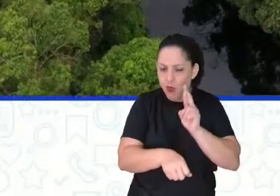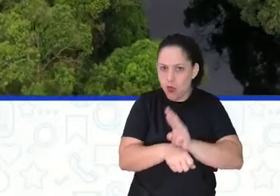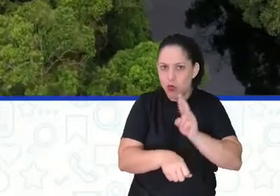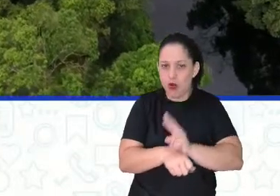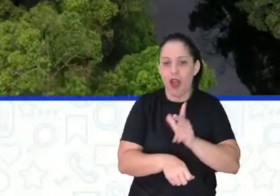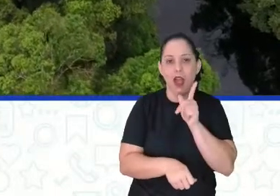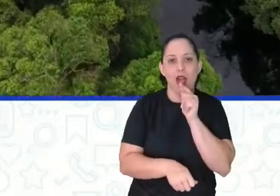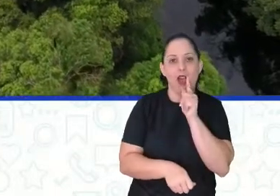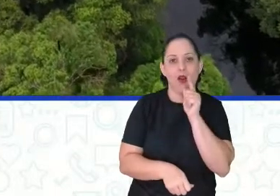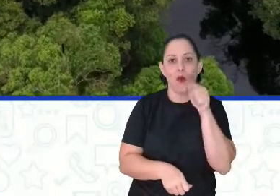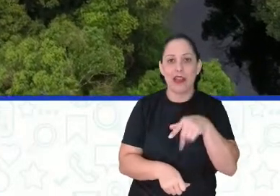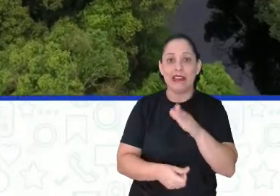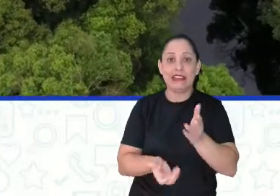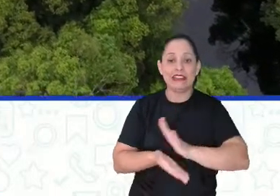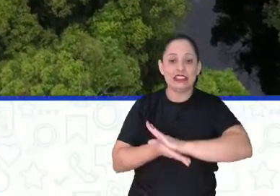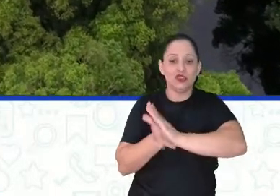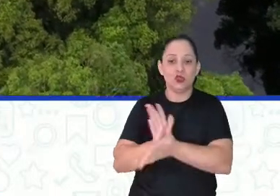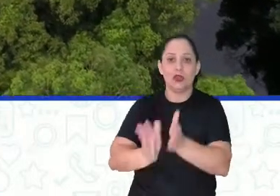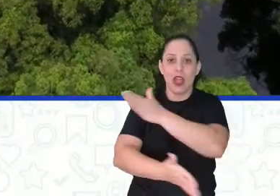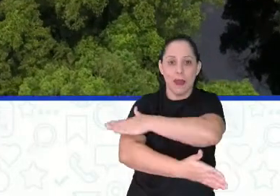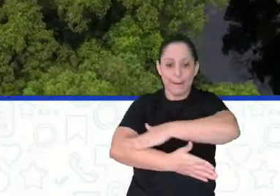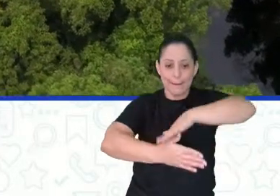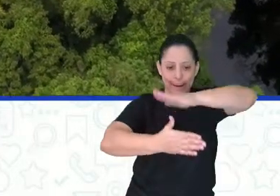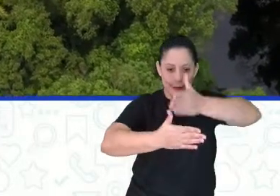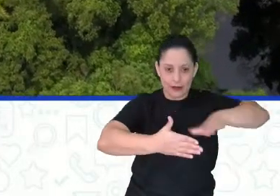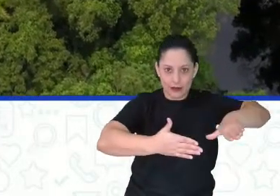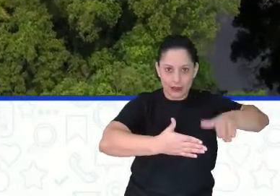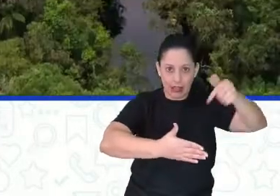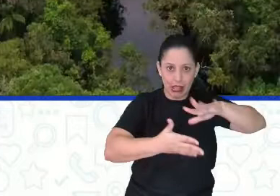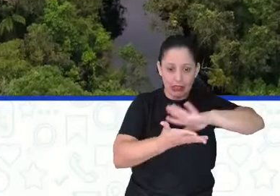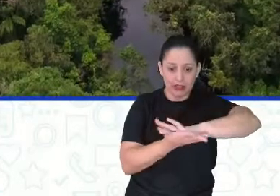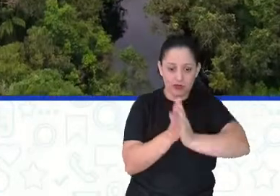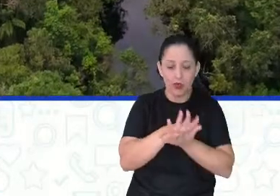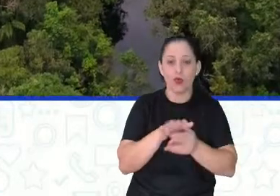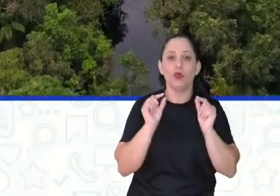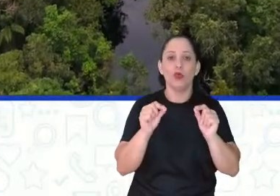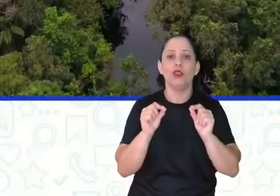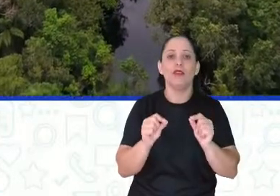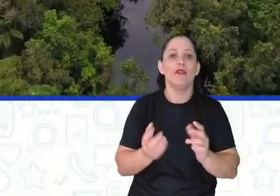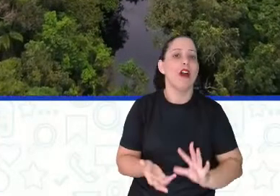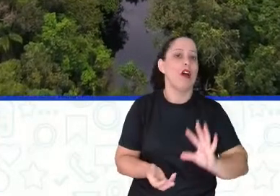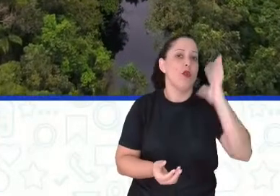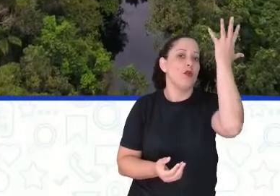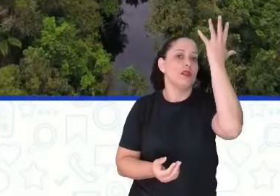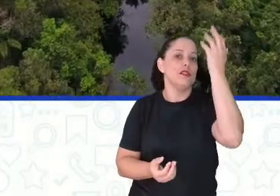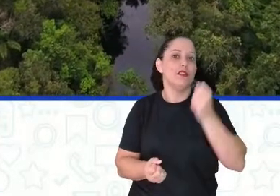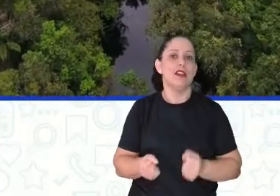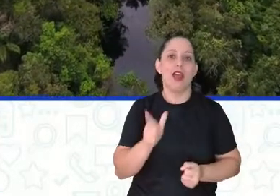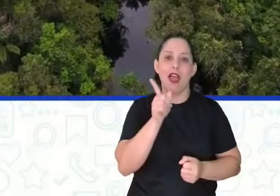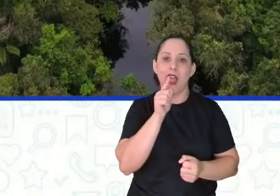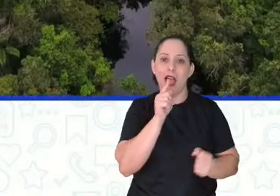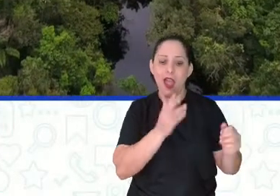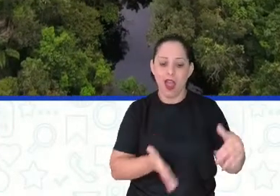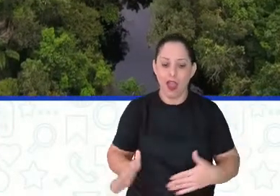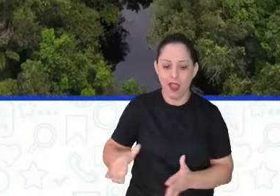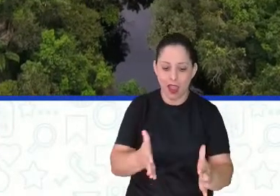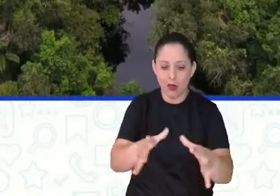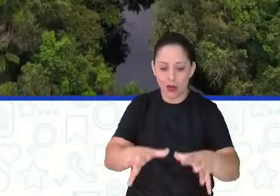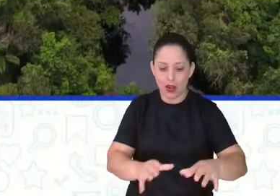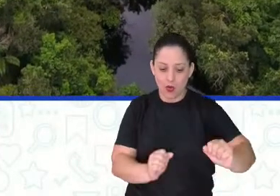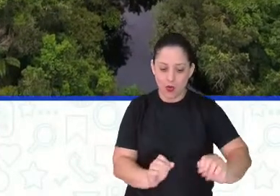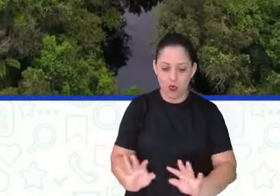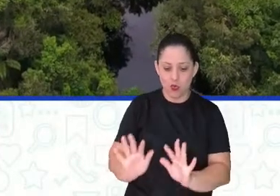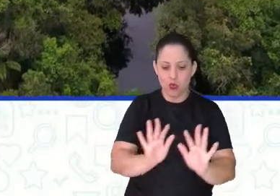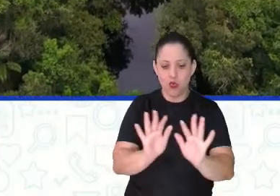destrói essa mata, o que é que vai acontecer? A evaporação, porque essa mata ela vai